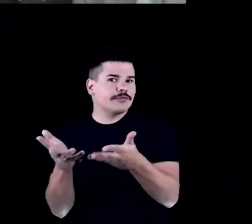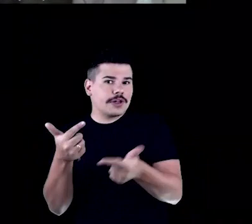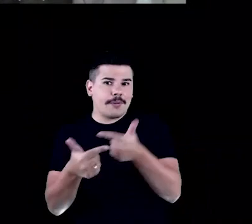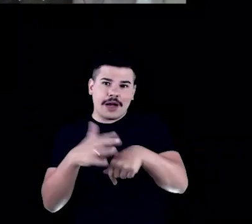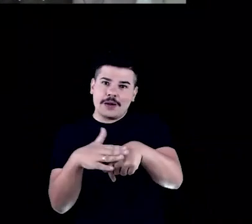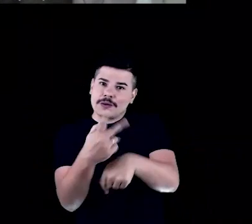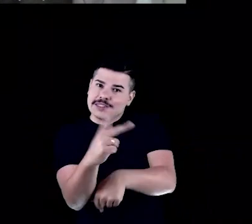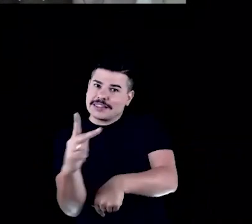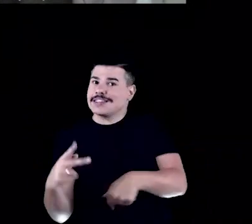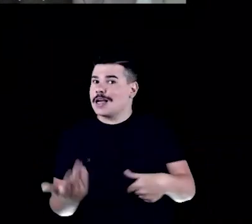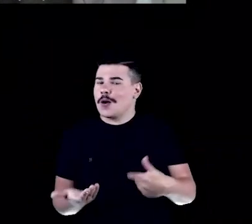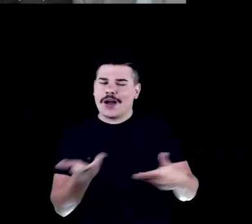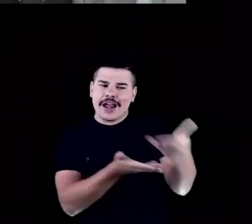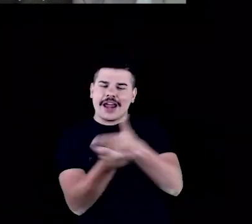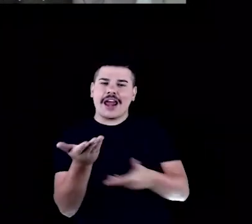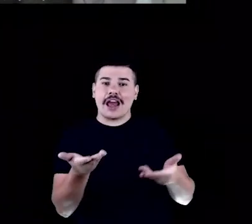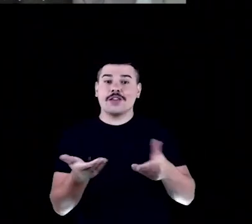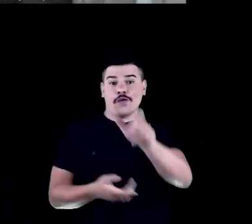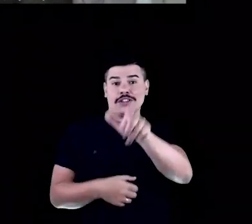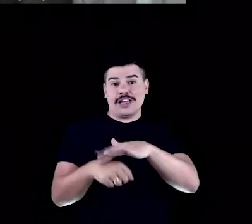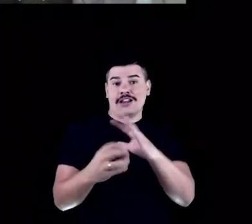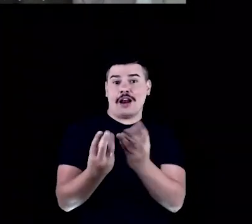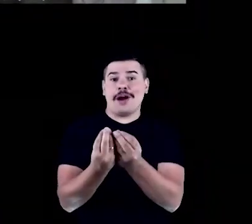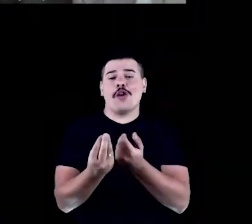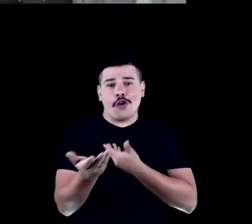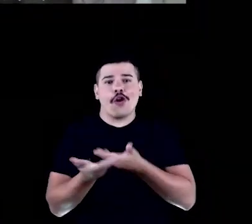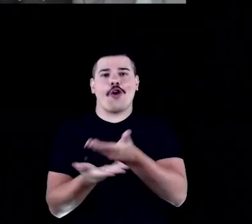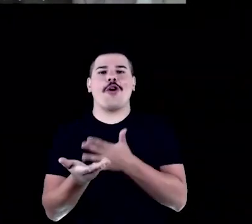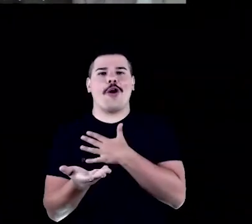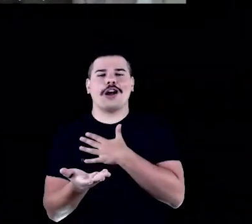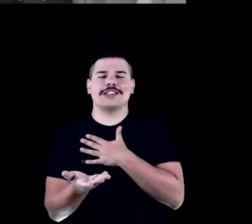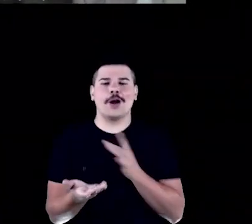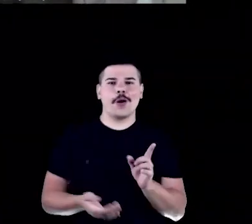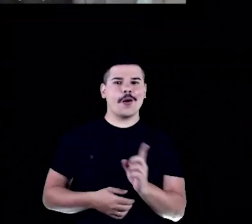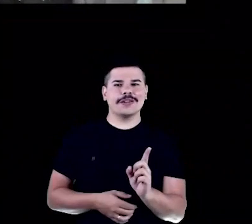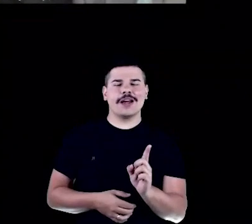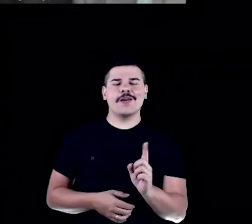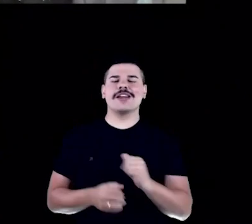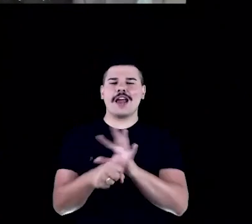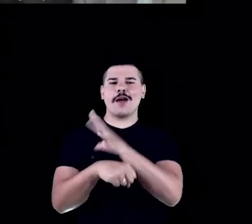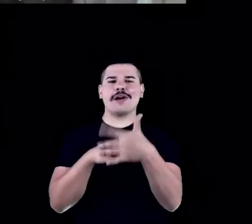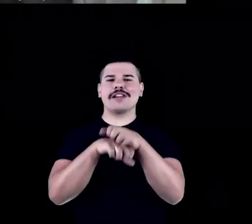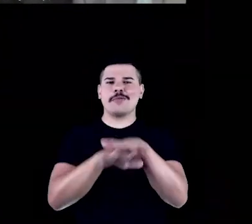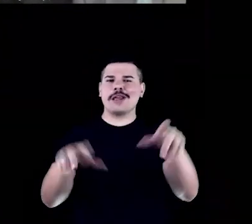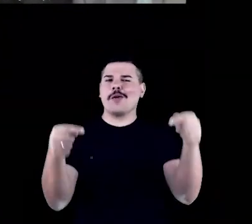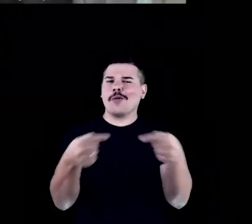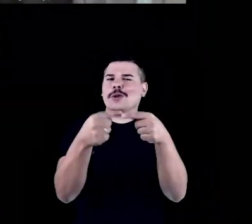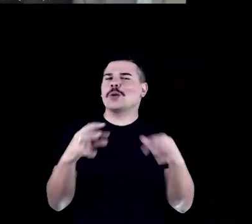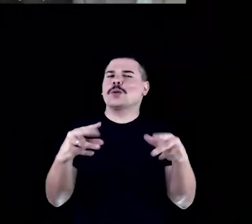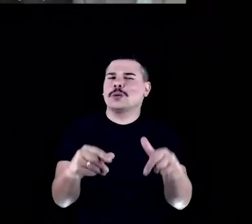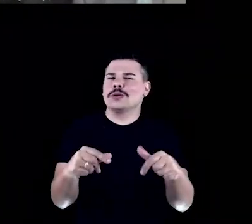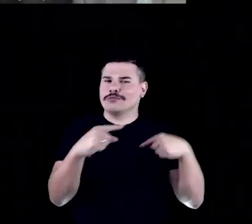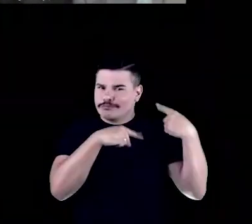vocês, tendências com as quais vocês se relacionam ou não, e como a pandemia tem reverberado nisso tudo.